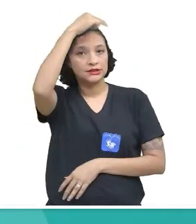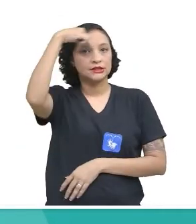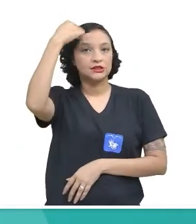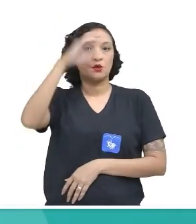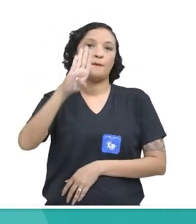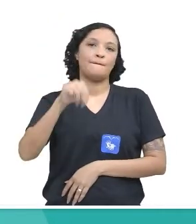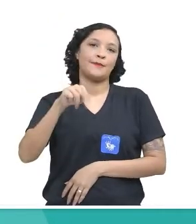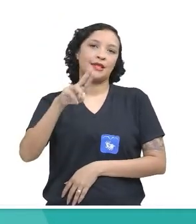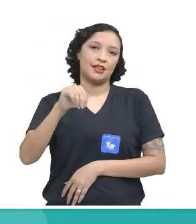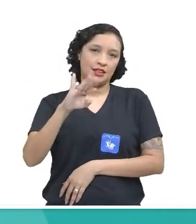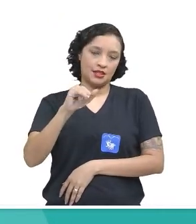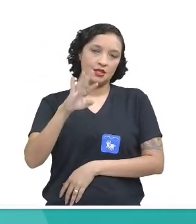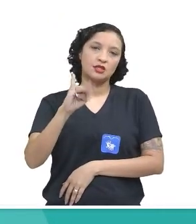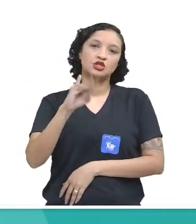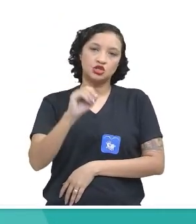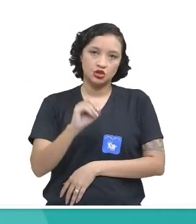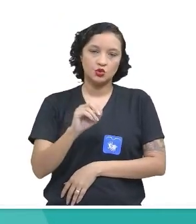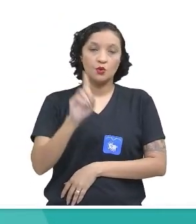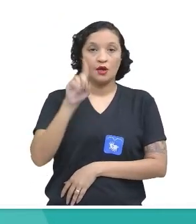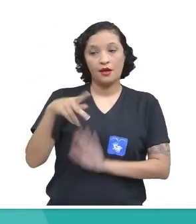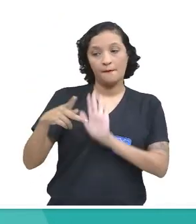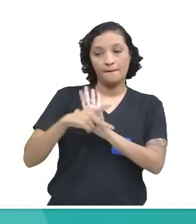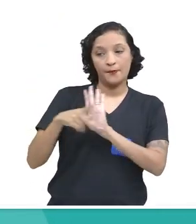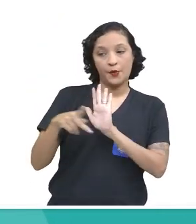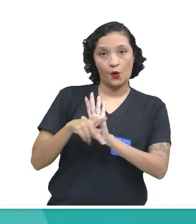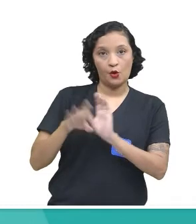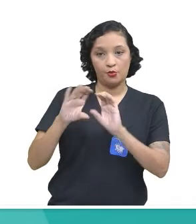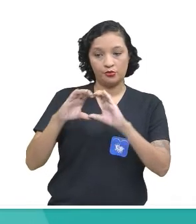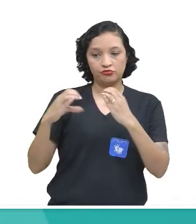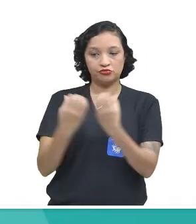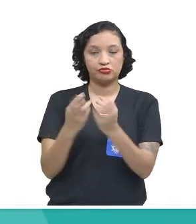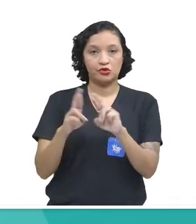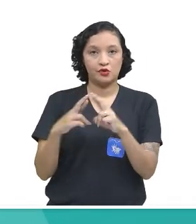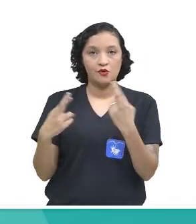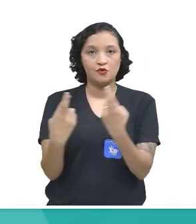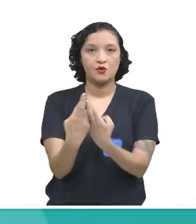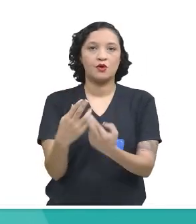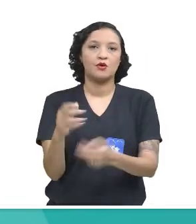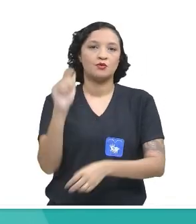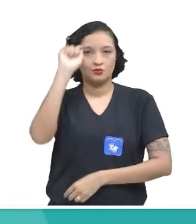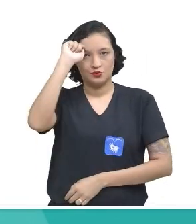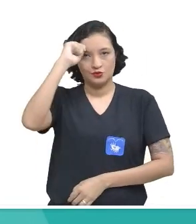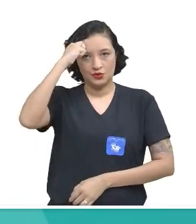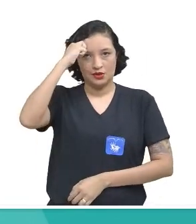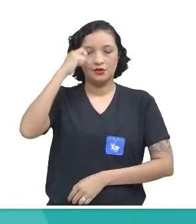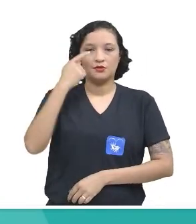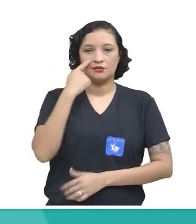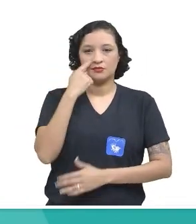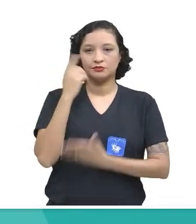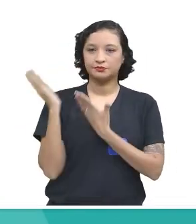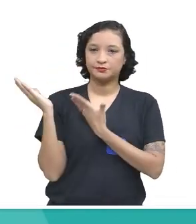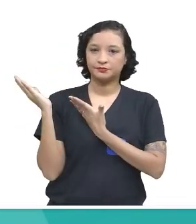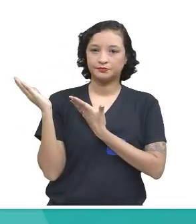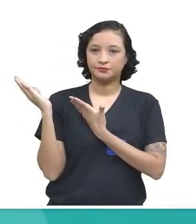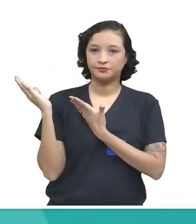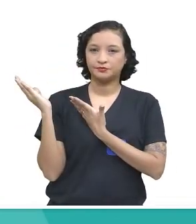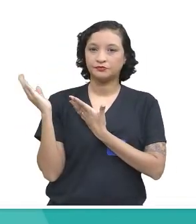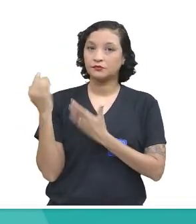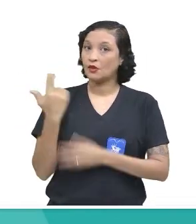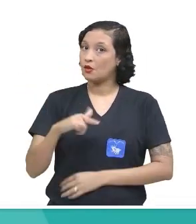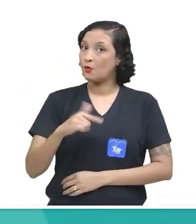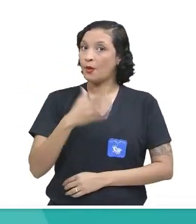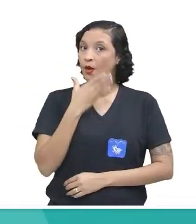Nesse caso. Essa dança, se vocês observarem bastante a imagem, vocês não estão vendo a presença de